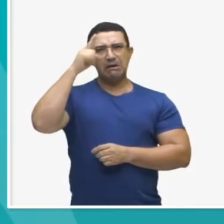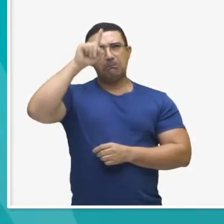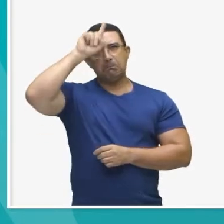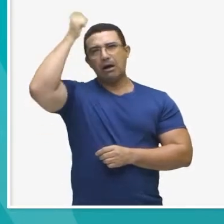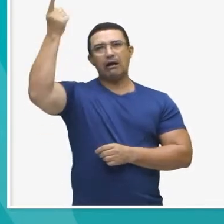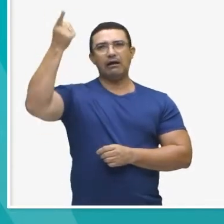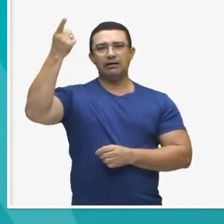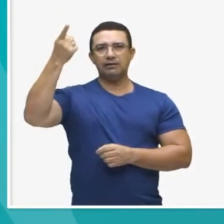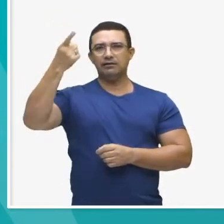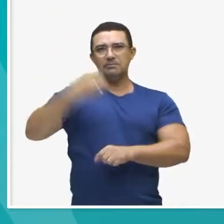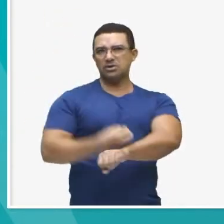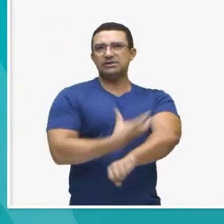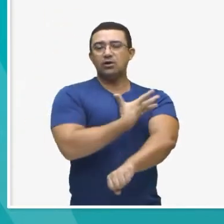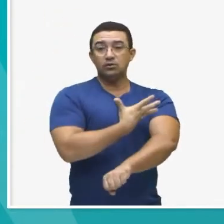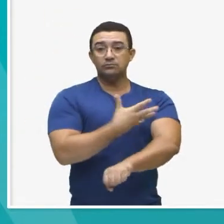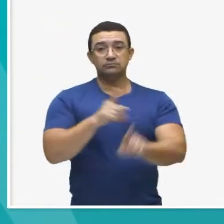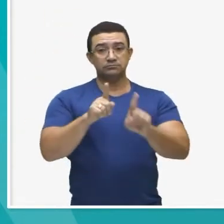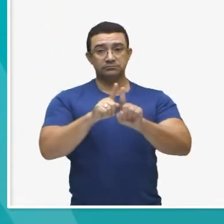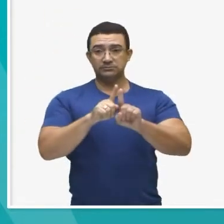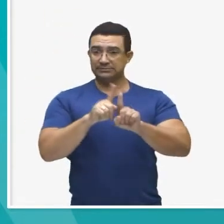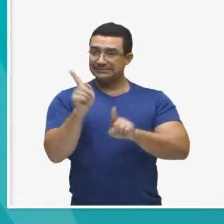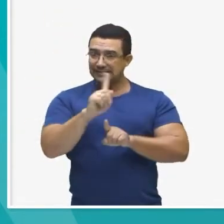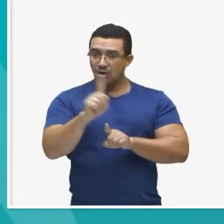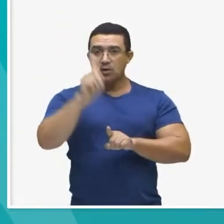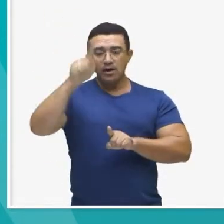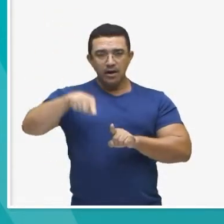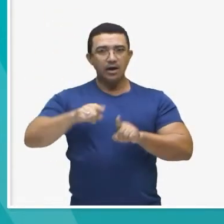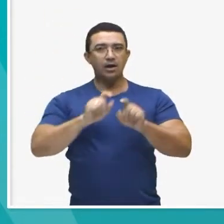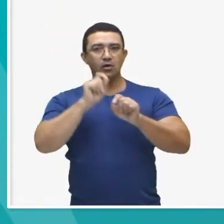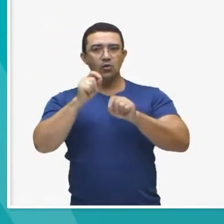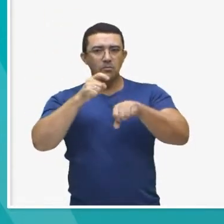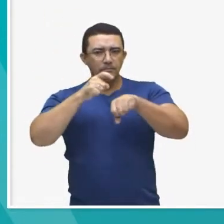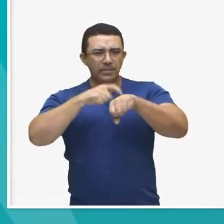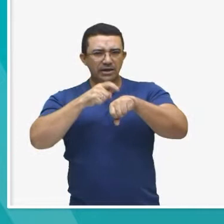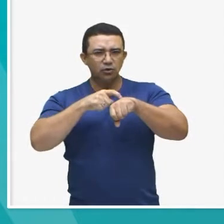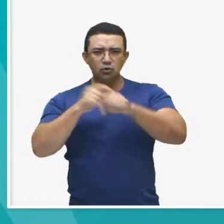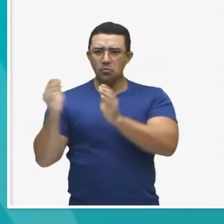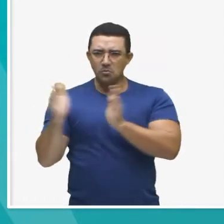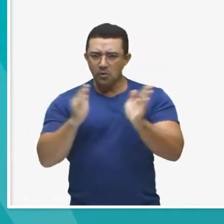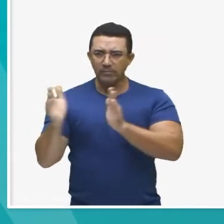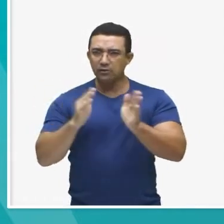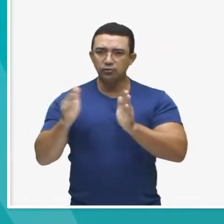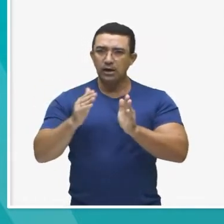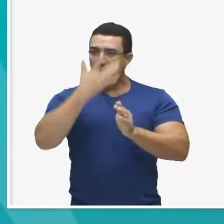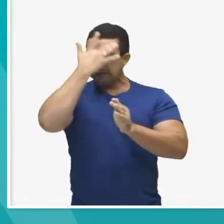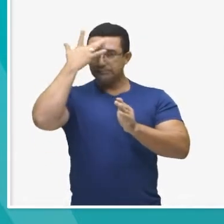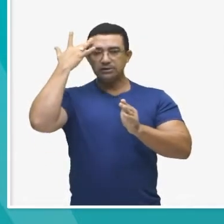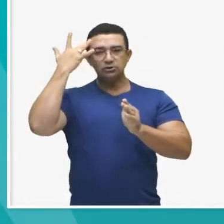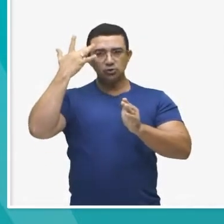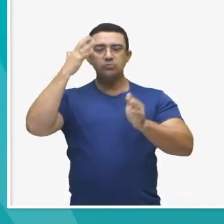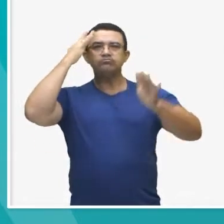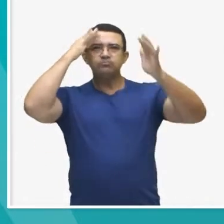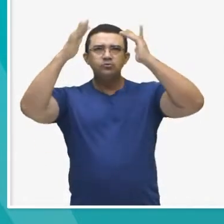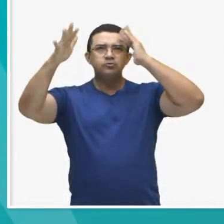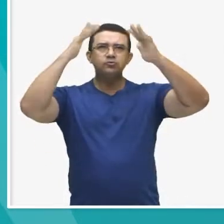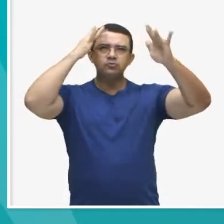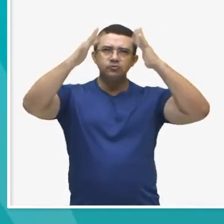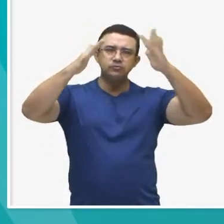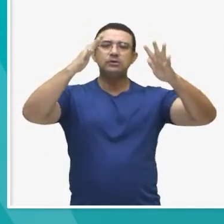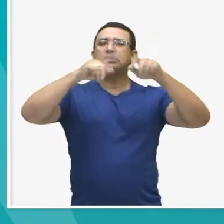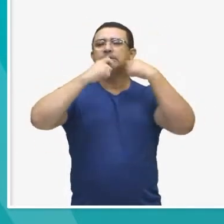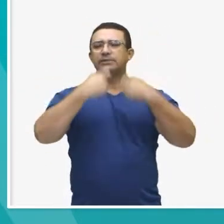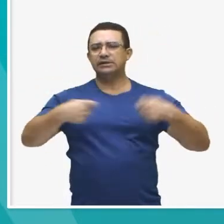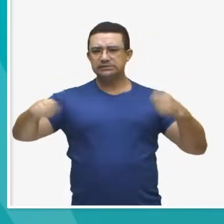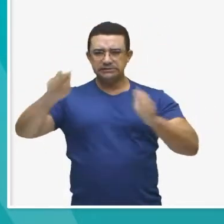emocionais. Ao contrário, ela é resultado racional, árduo, que implica fazer e desfazer várias vezes o texto até que ele